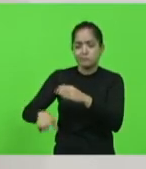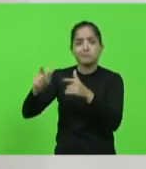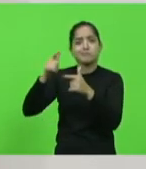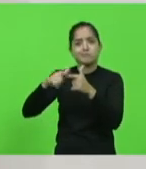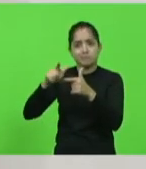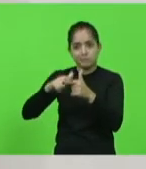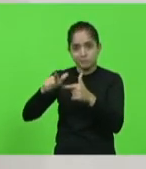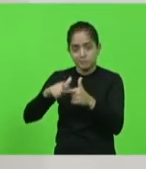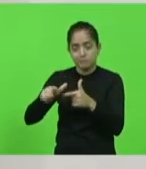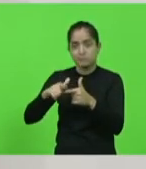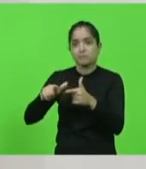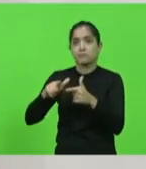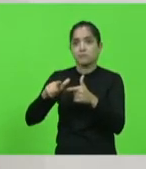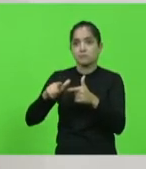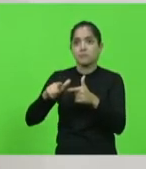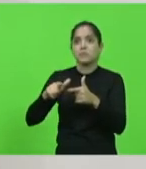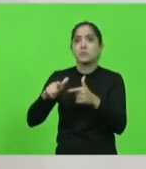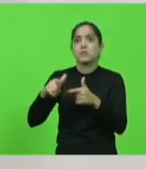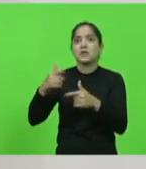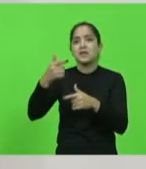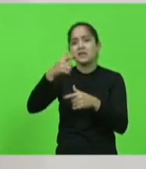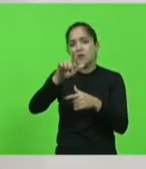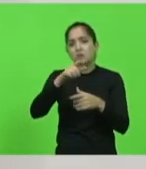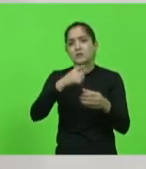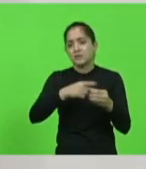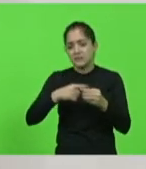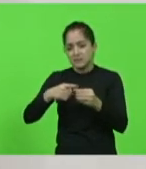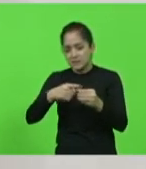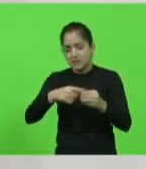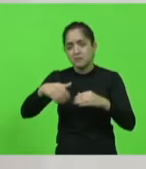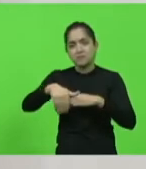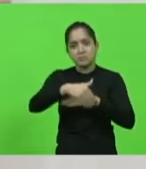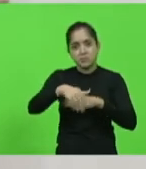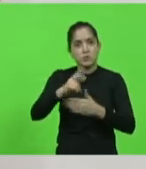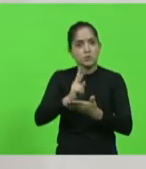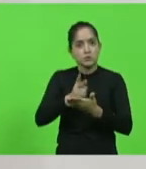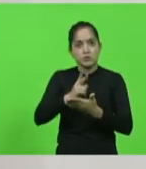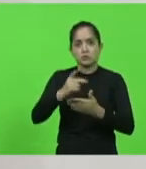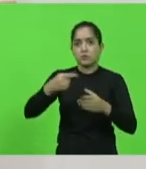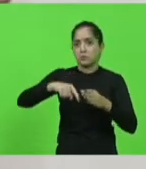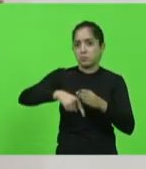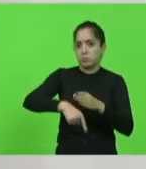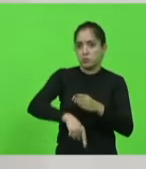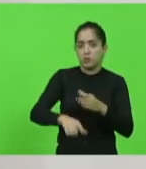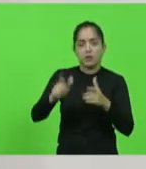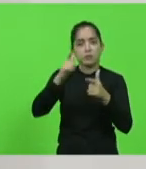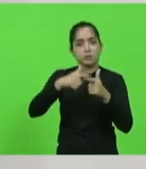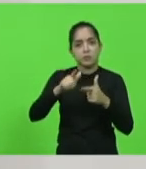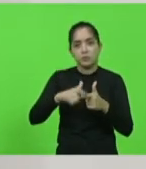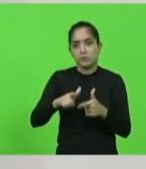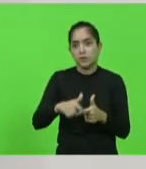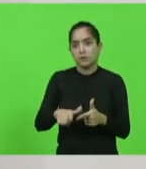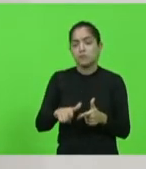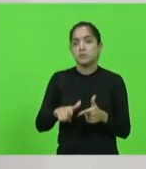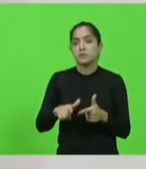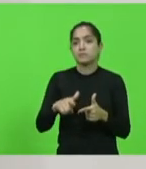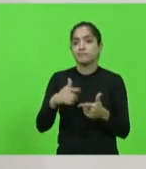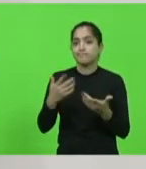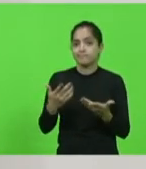conserta, e de maravilha para diante tem outro trecho terrível que está ali, que não se conserta. Então, isso é um problema muito